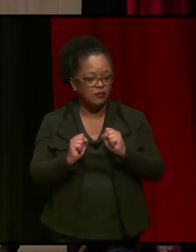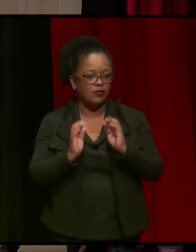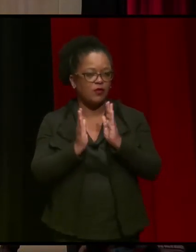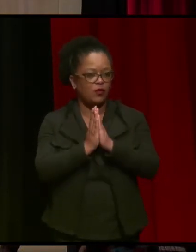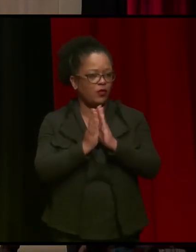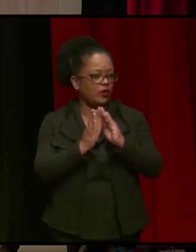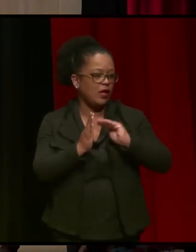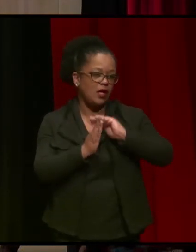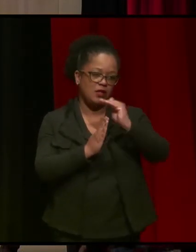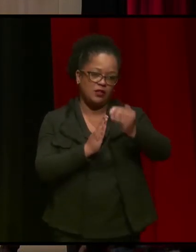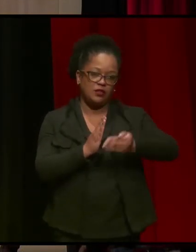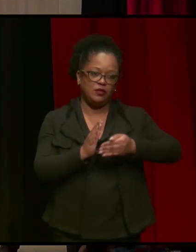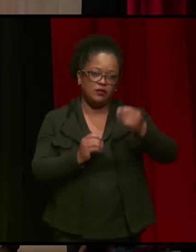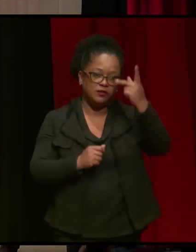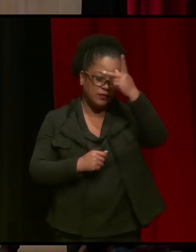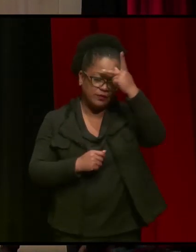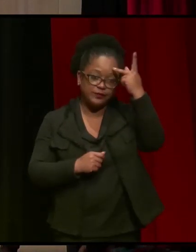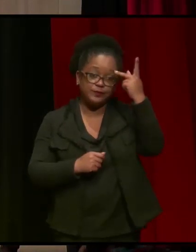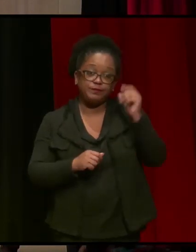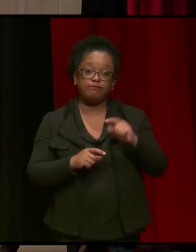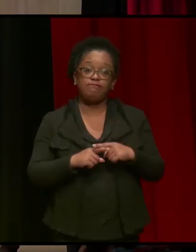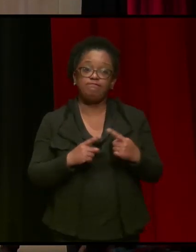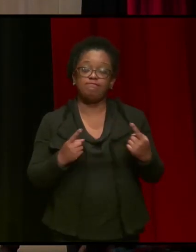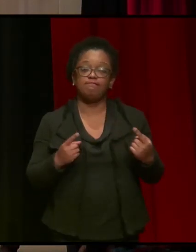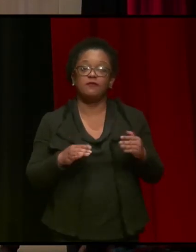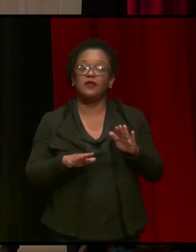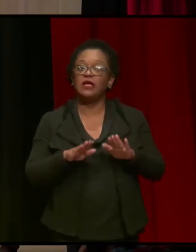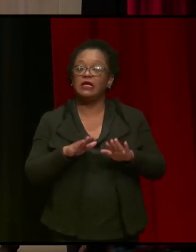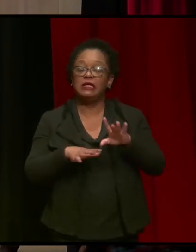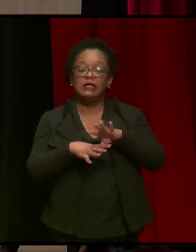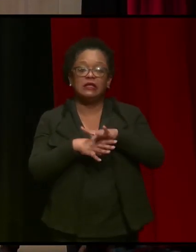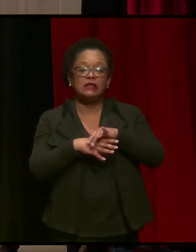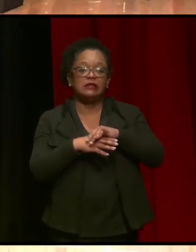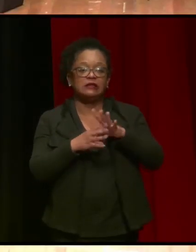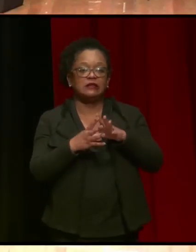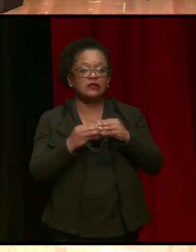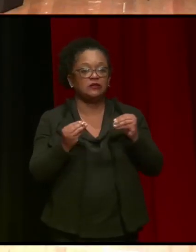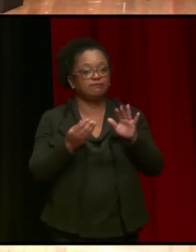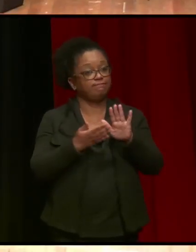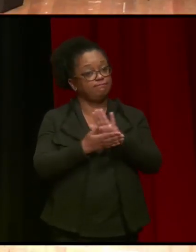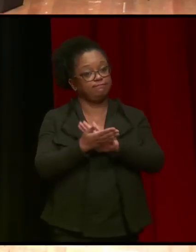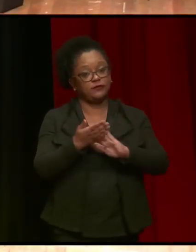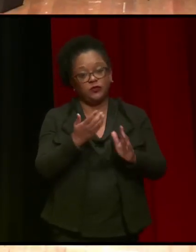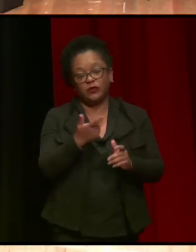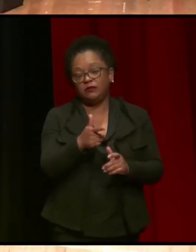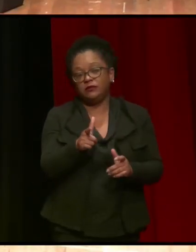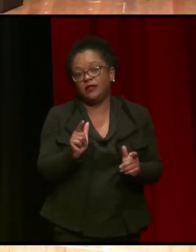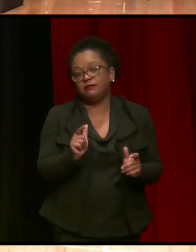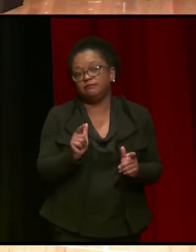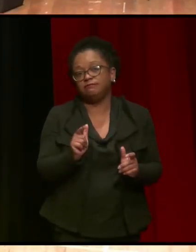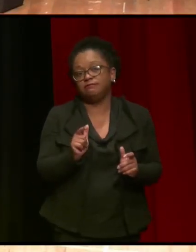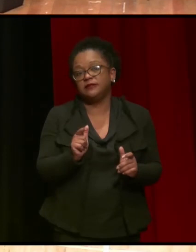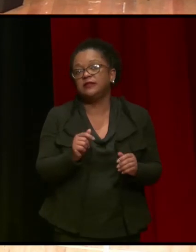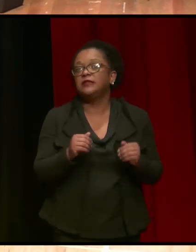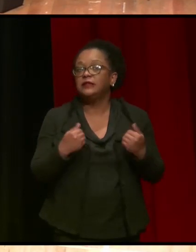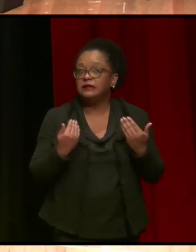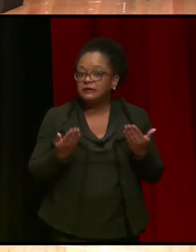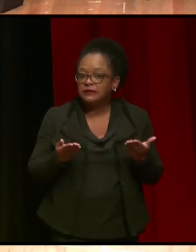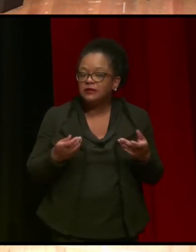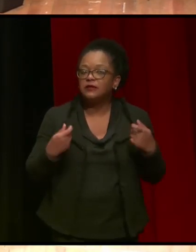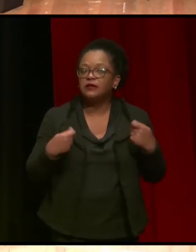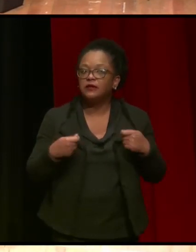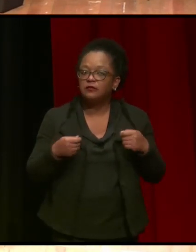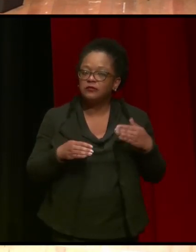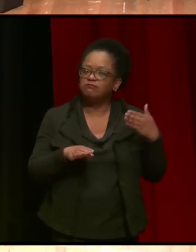certeza. Agora, há momentos que as pessoas não vão ser curadas. E nem por isso elas não vão deixar de vir na igreja. Quer